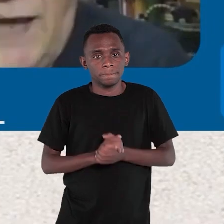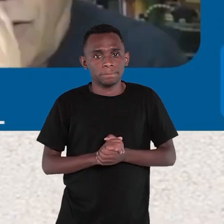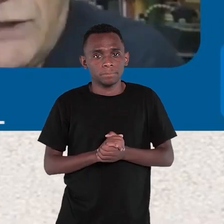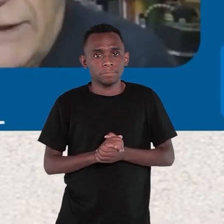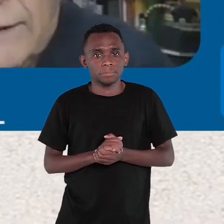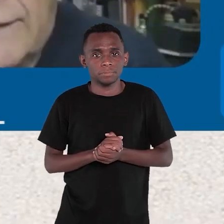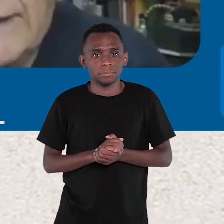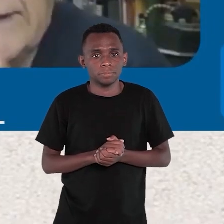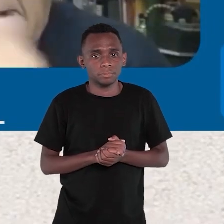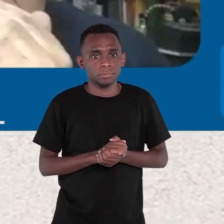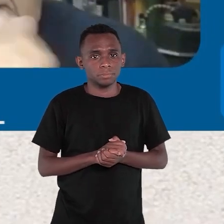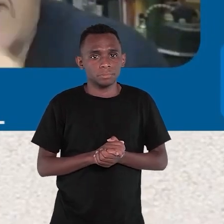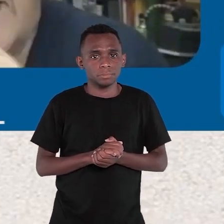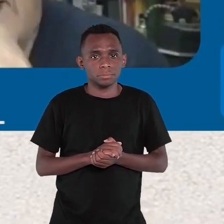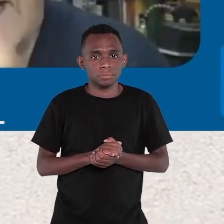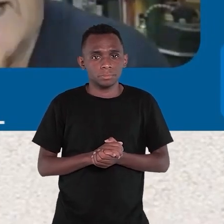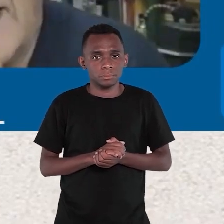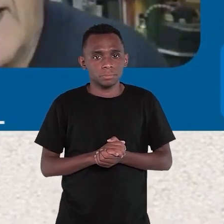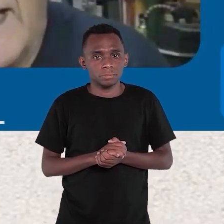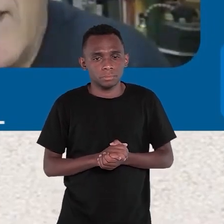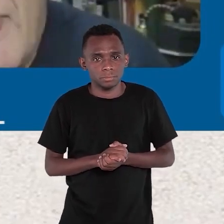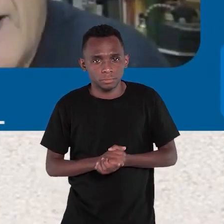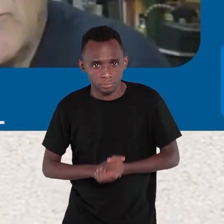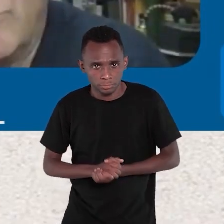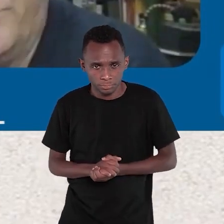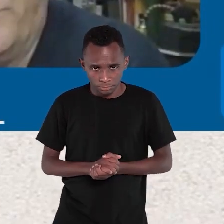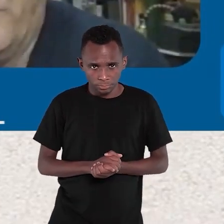da Serlac, né?